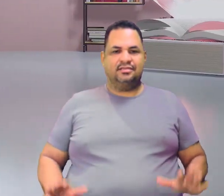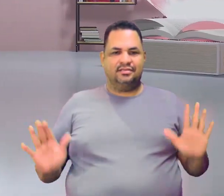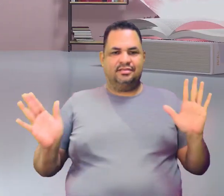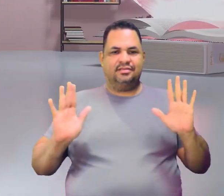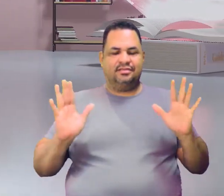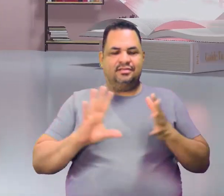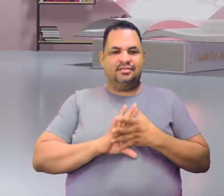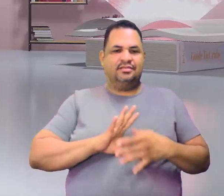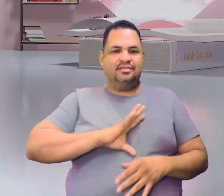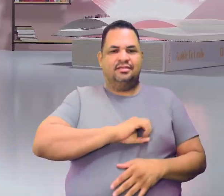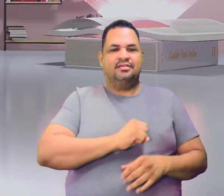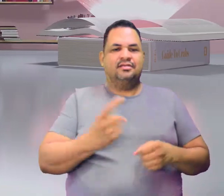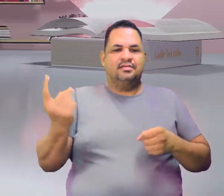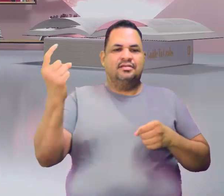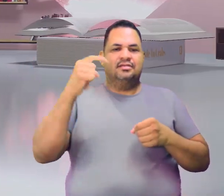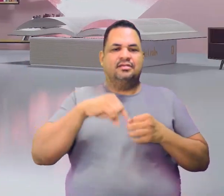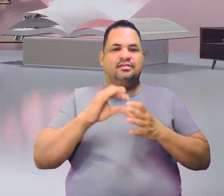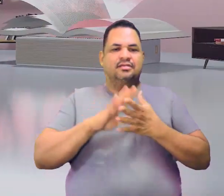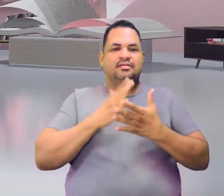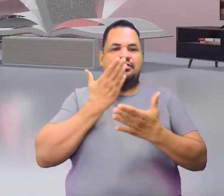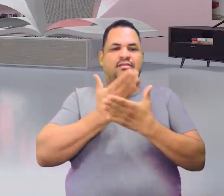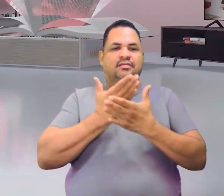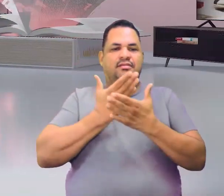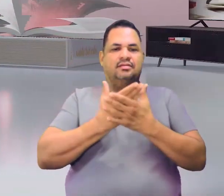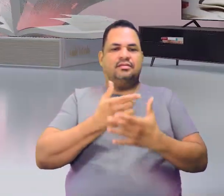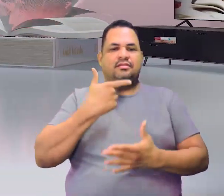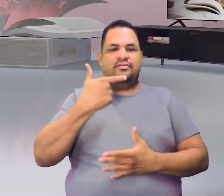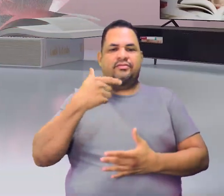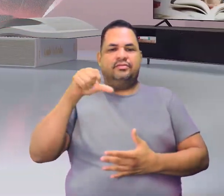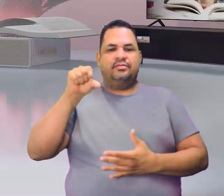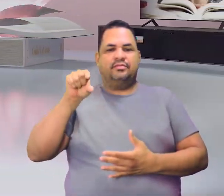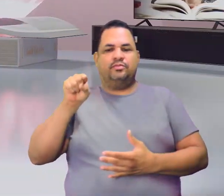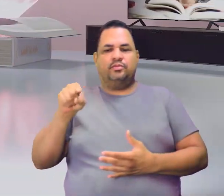Olá, amadinhos! Estamos de volta para a nossa aula